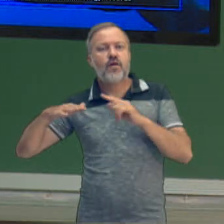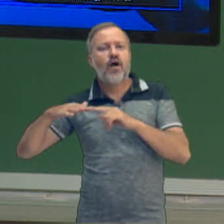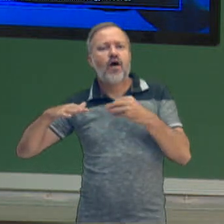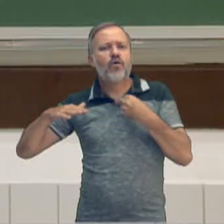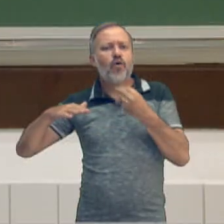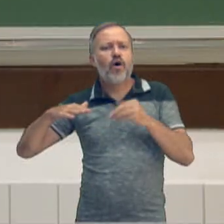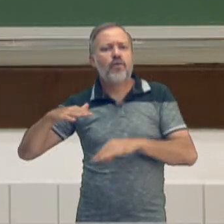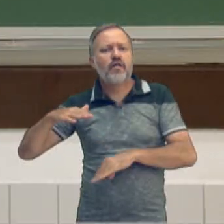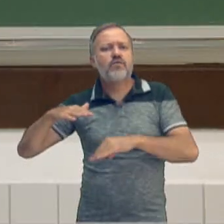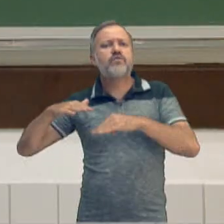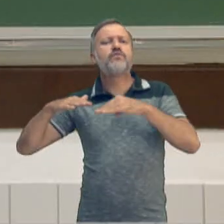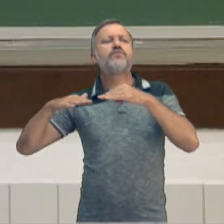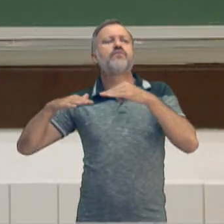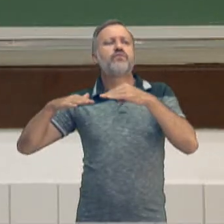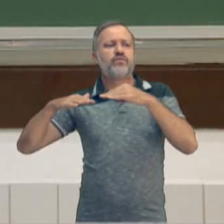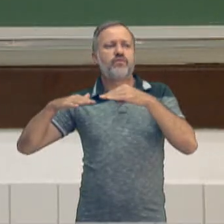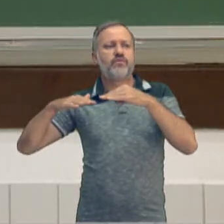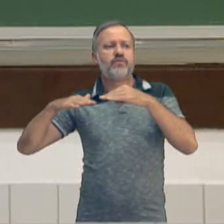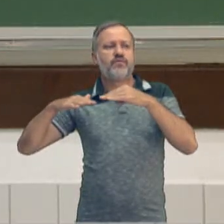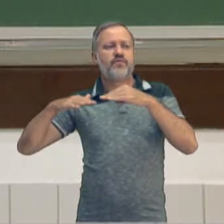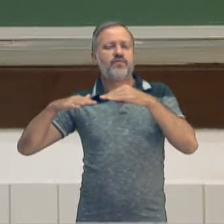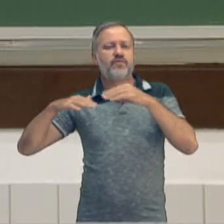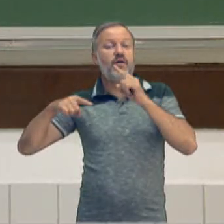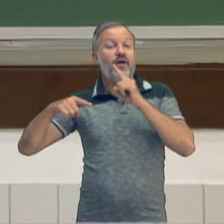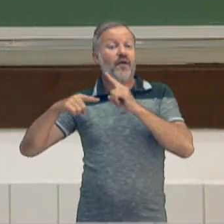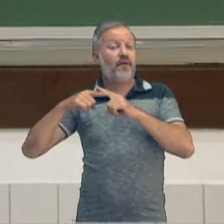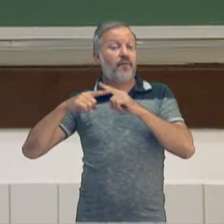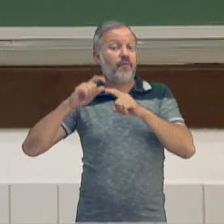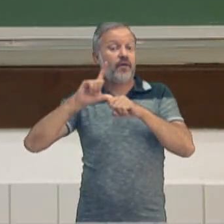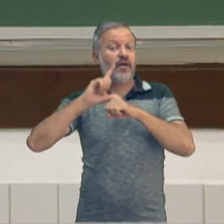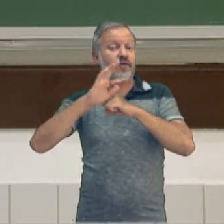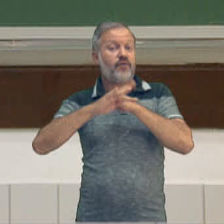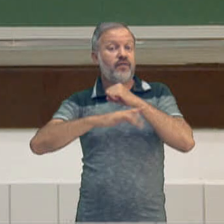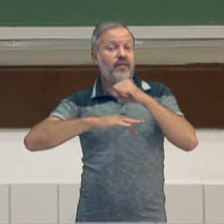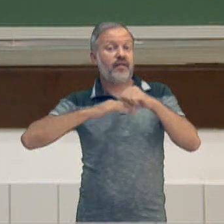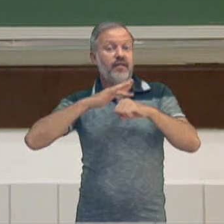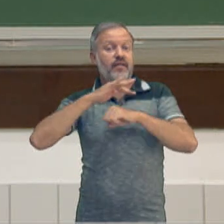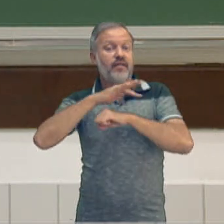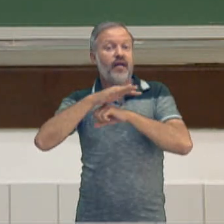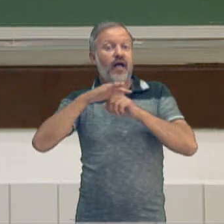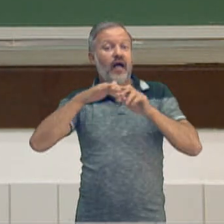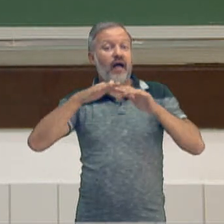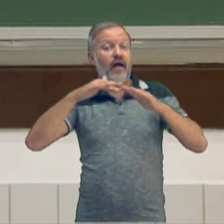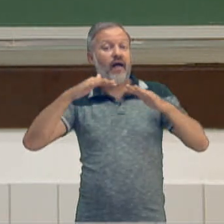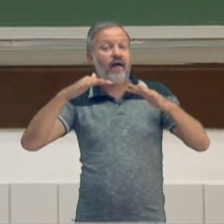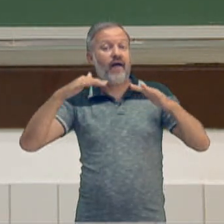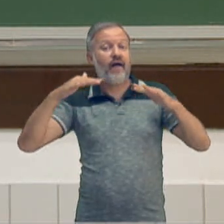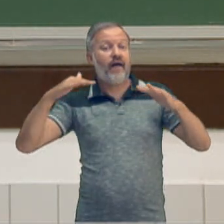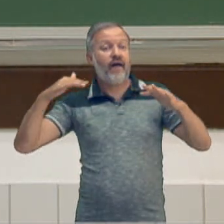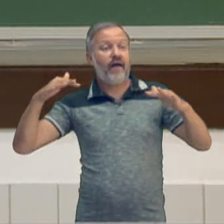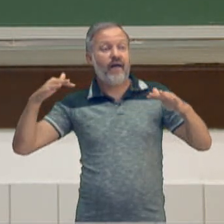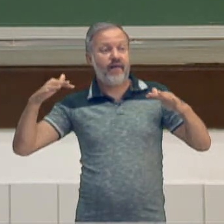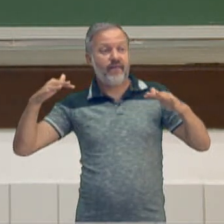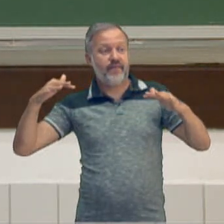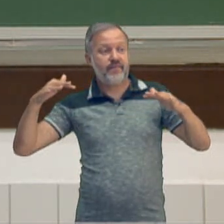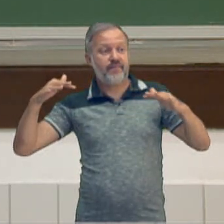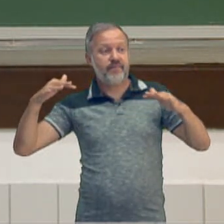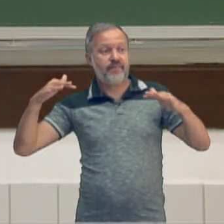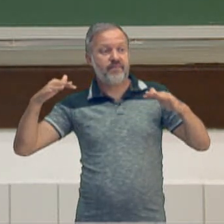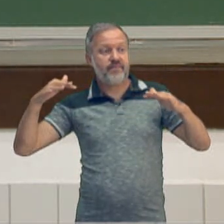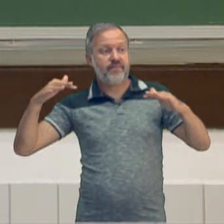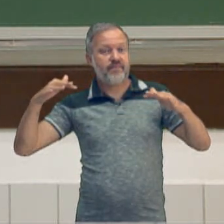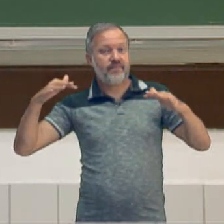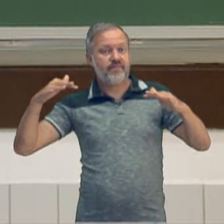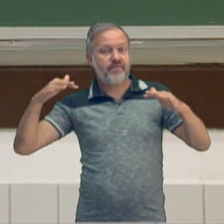o animal consegue flutuar, né, boiar na superfície. Quando ele quer afundar, ele vai afundando e o lipídio da cabeça dele vai ficando